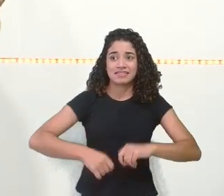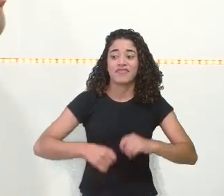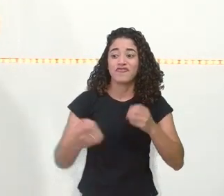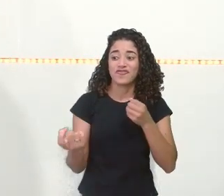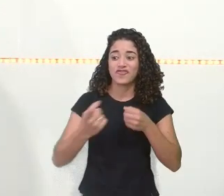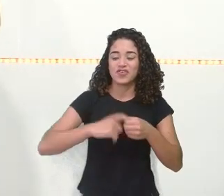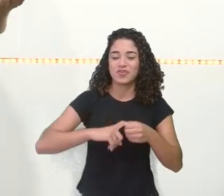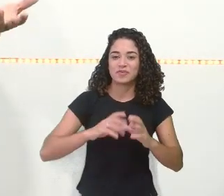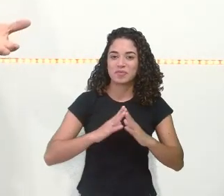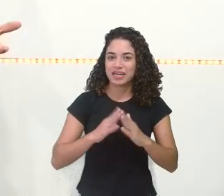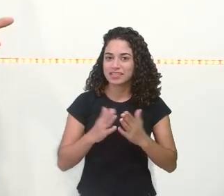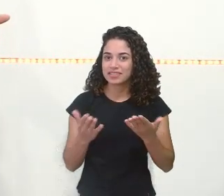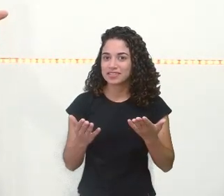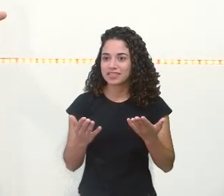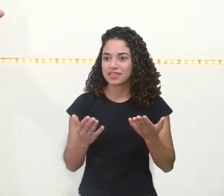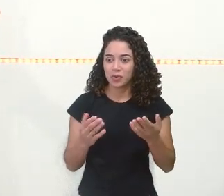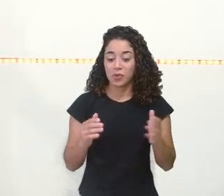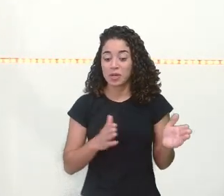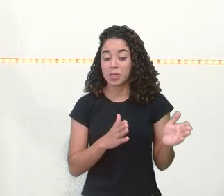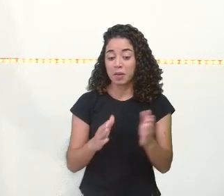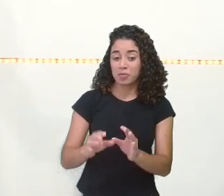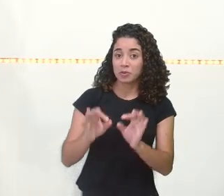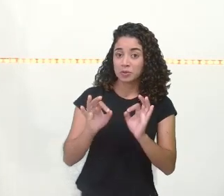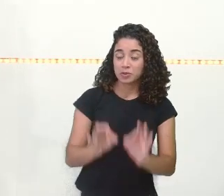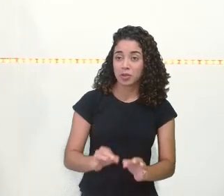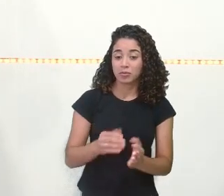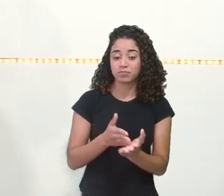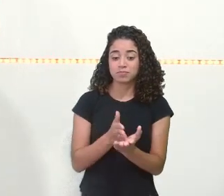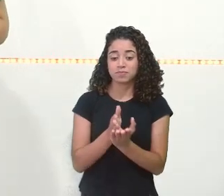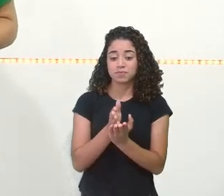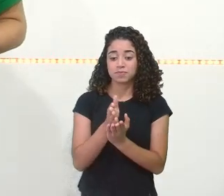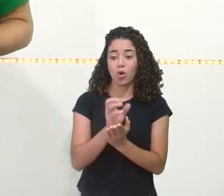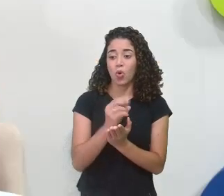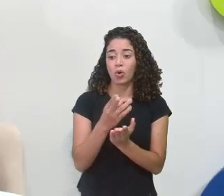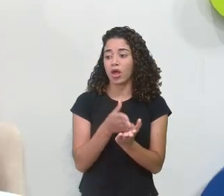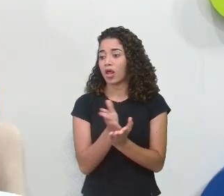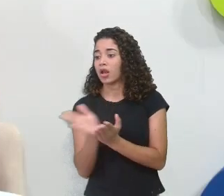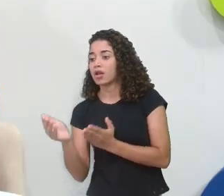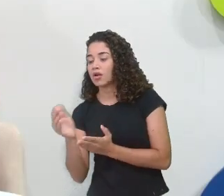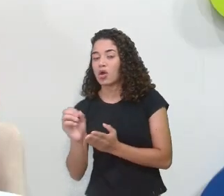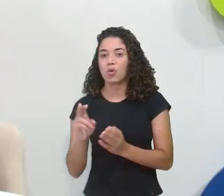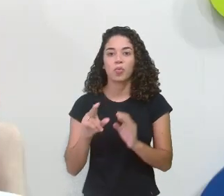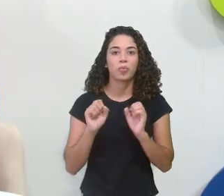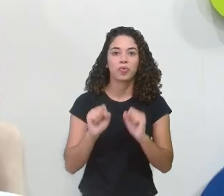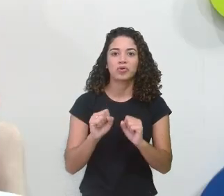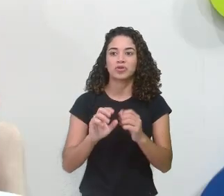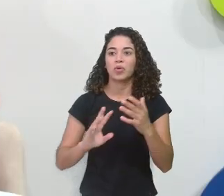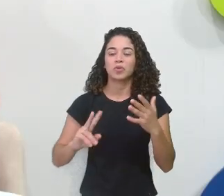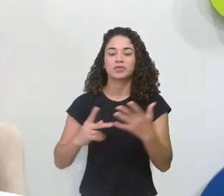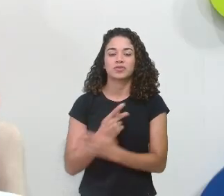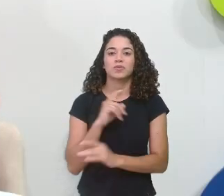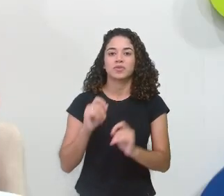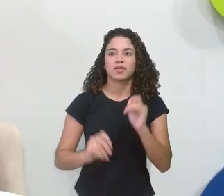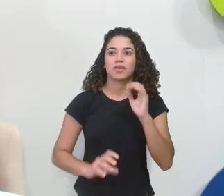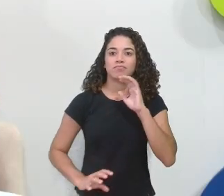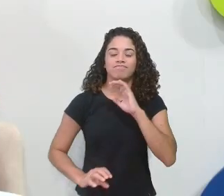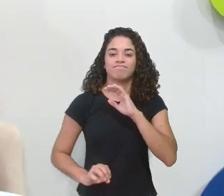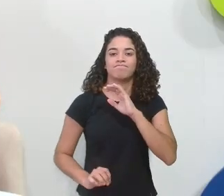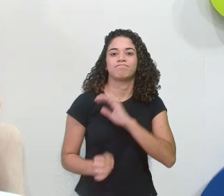daqui? Será que eu vou encontrar o caminho, né, da saída? E né? O medo também de aparecer algum bicho, né? Verdade. Eu fiquei assustada,